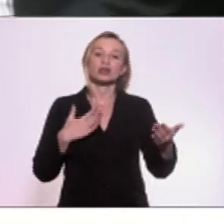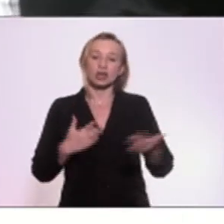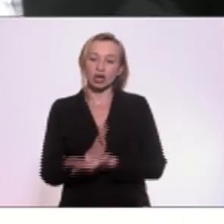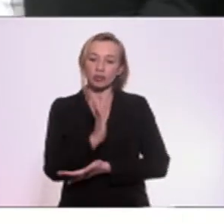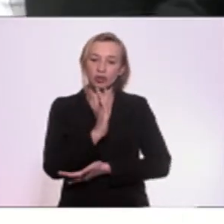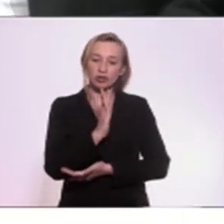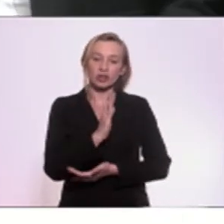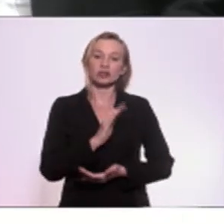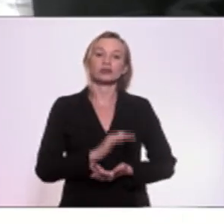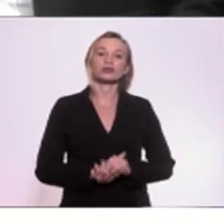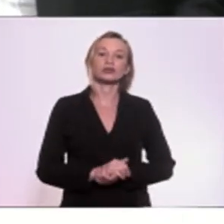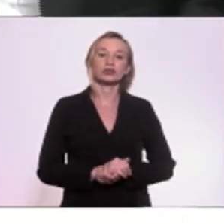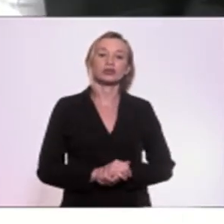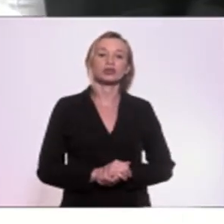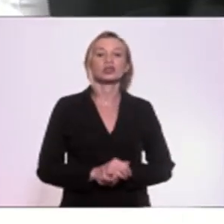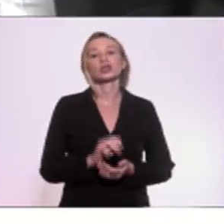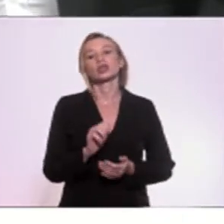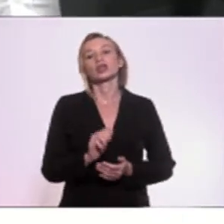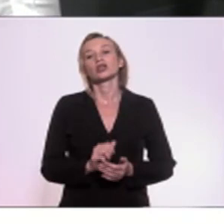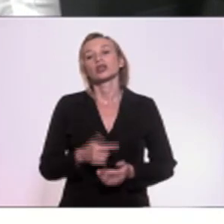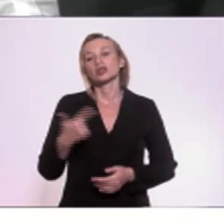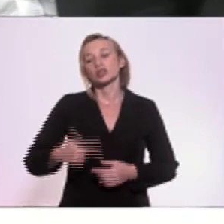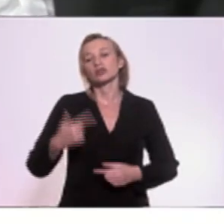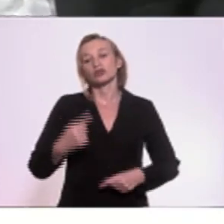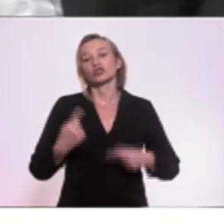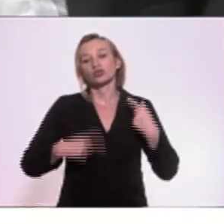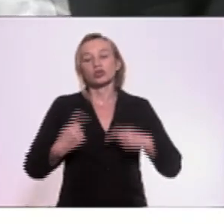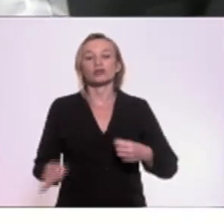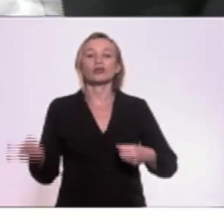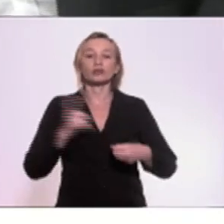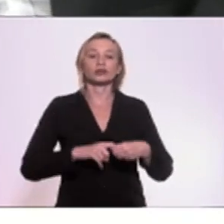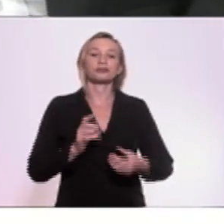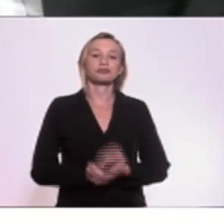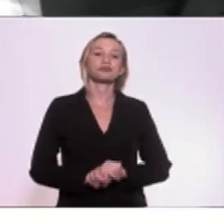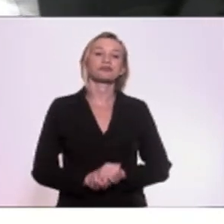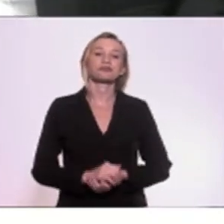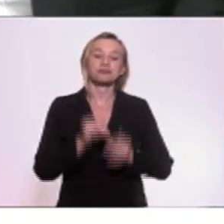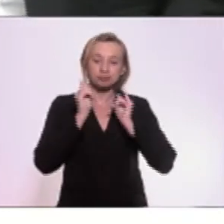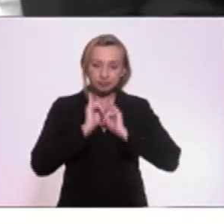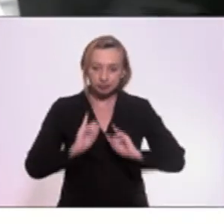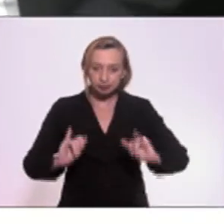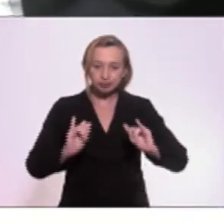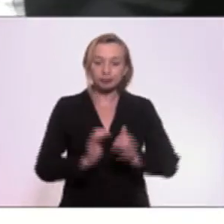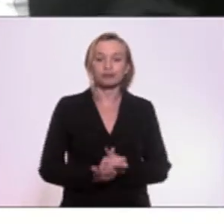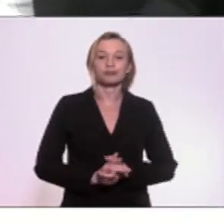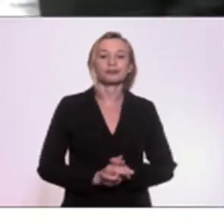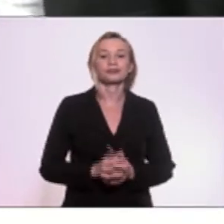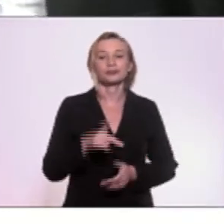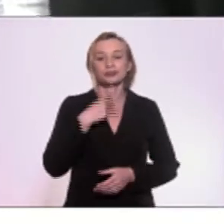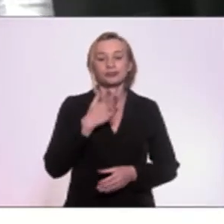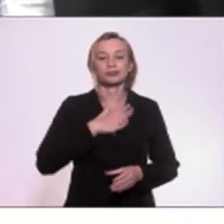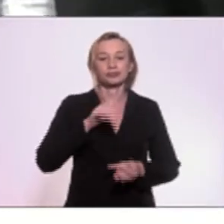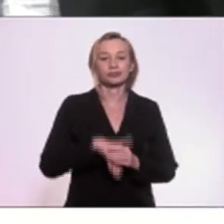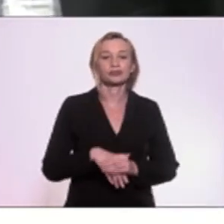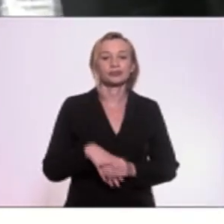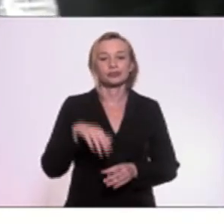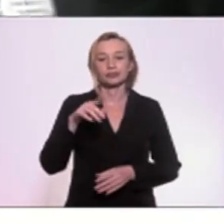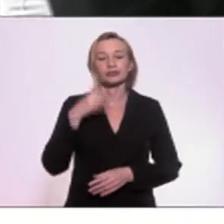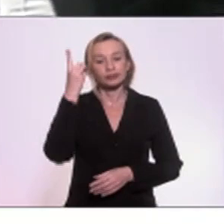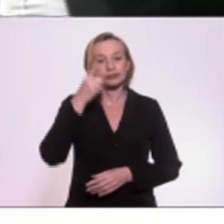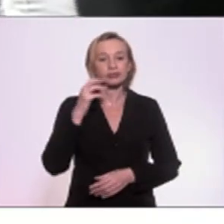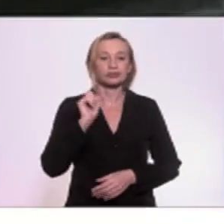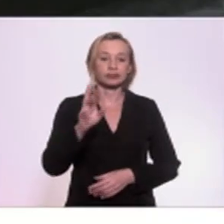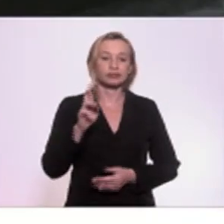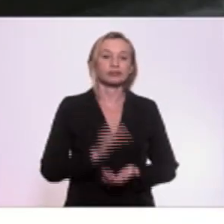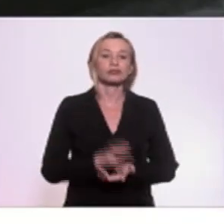estão, aprovado. A redação do vencido para a segunda discussão. Anuncio. Declaração, senhor presidente. Declaração de voto, deputado Rosenberg.